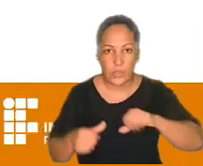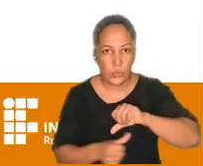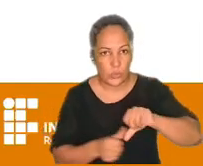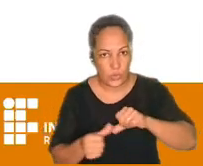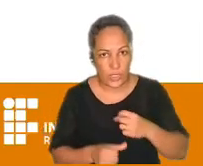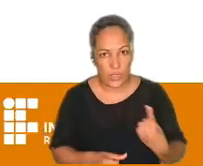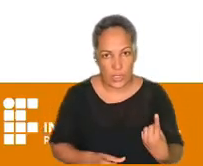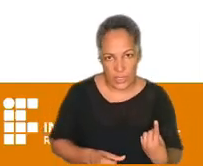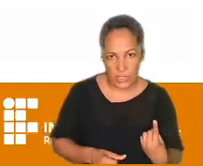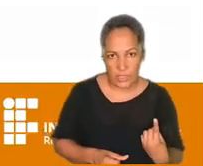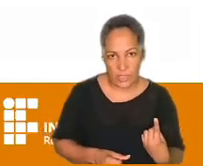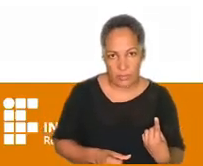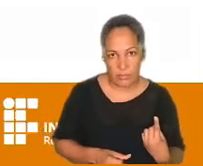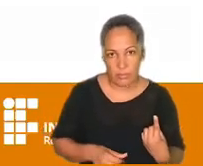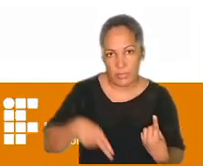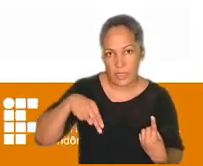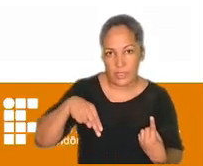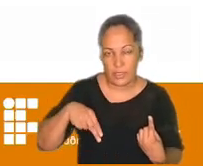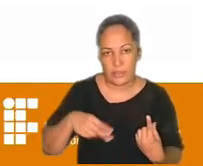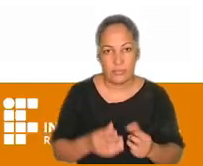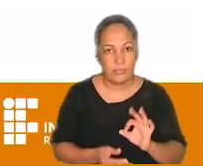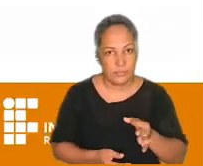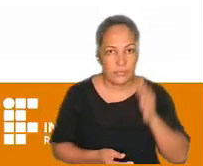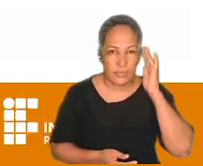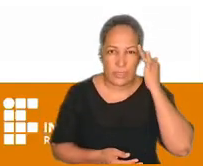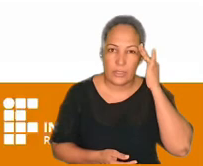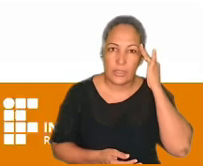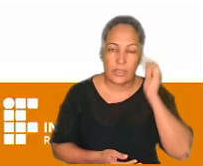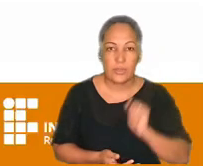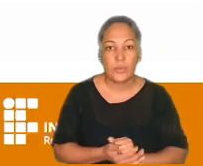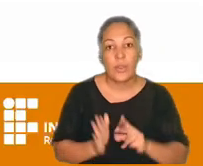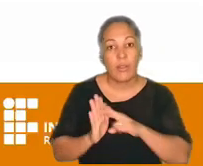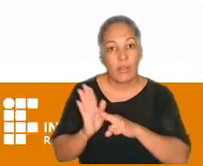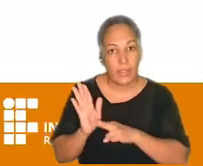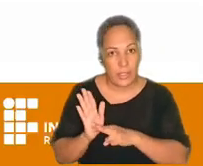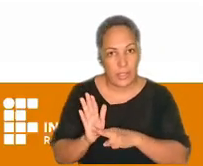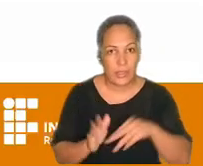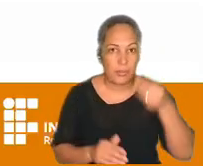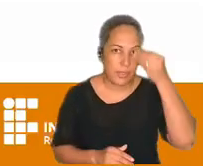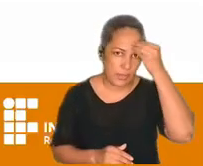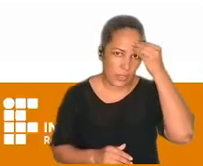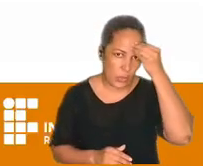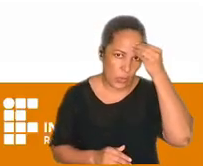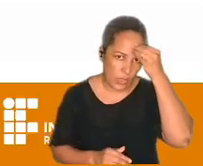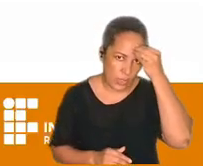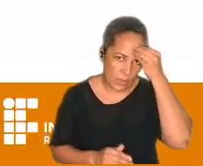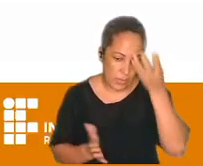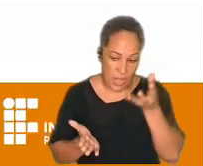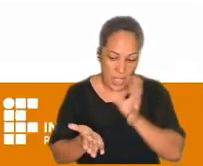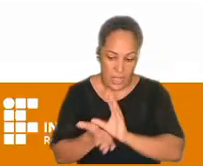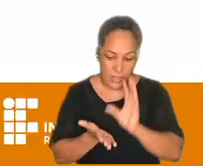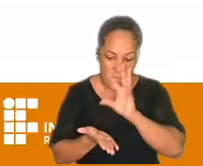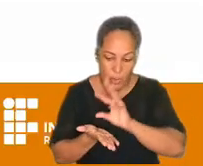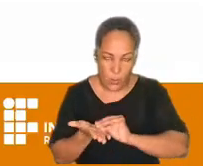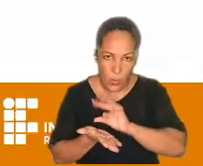para N em um relacionamento 1 para N. Entenderam isso, galera? Regra para decorar, para